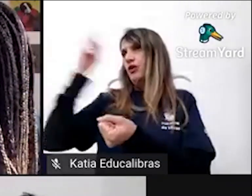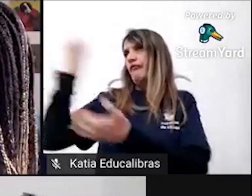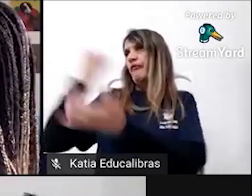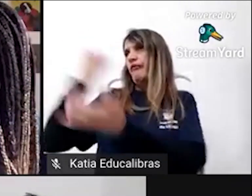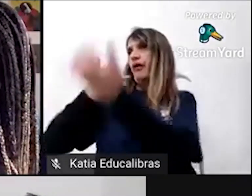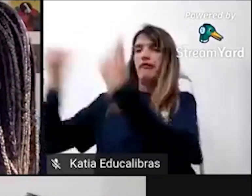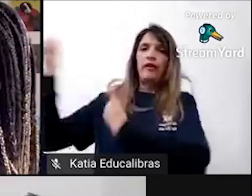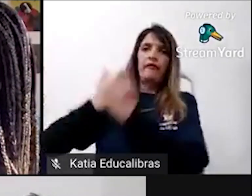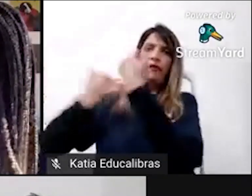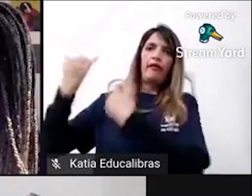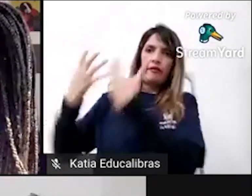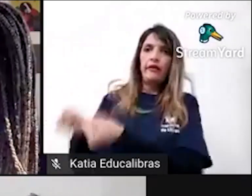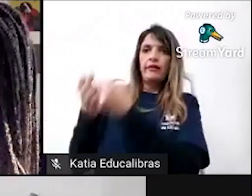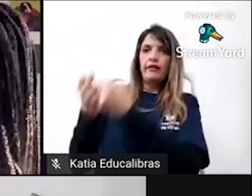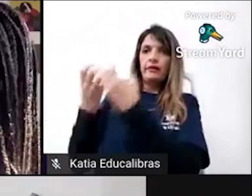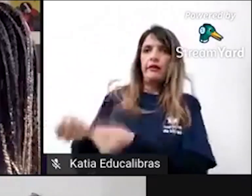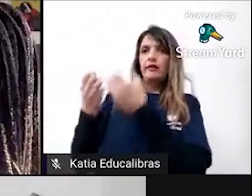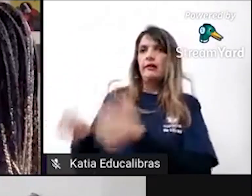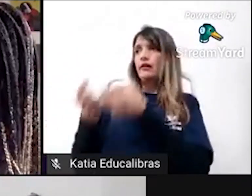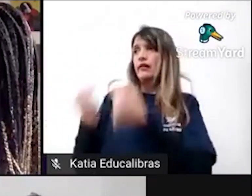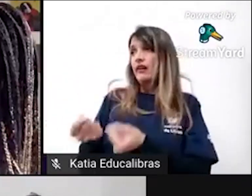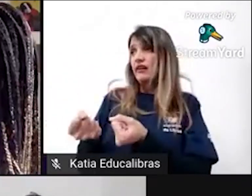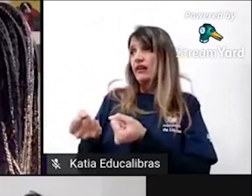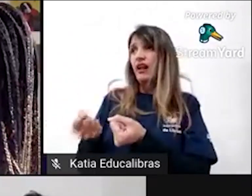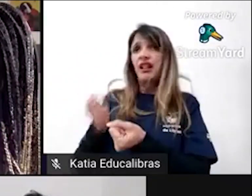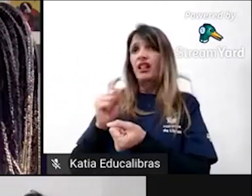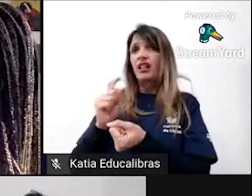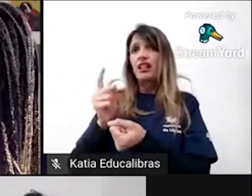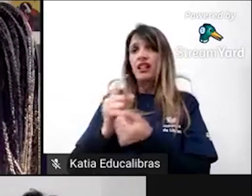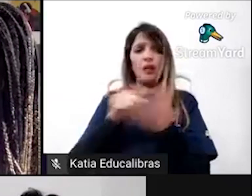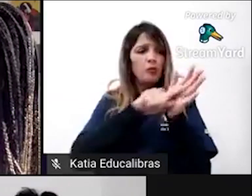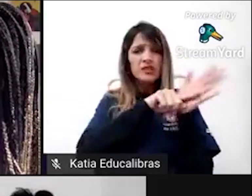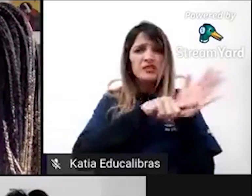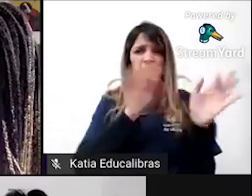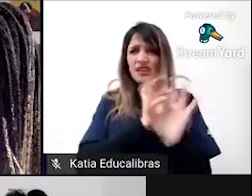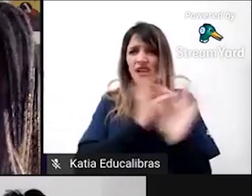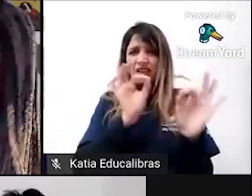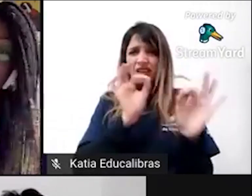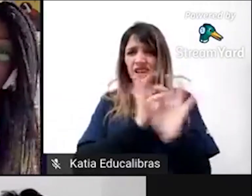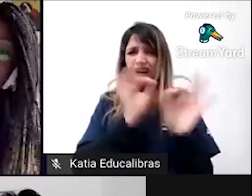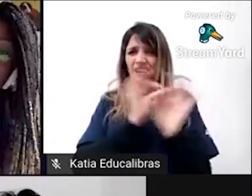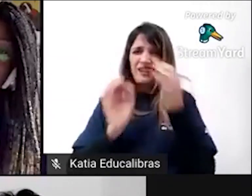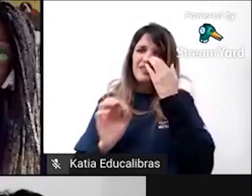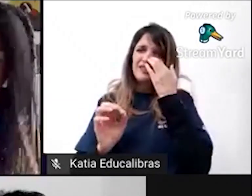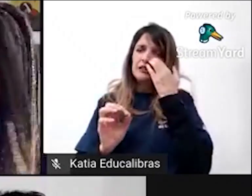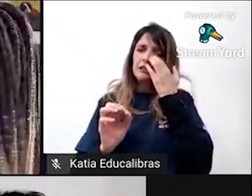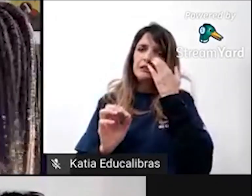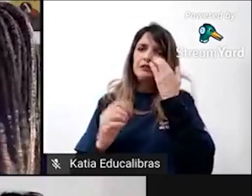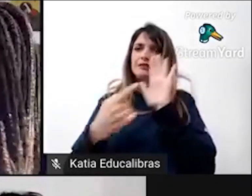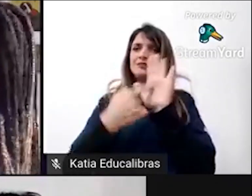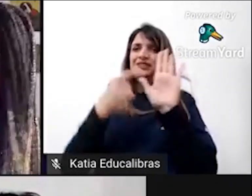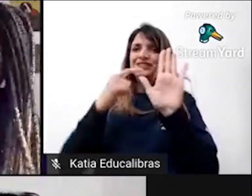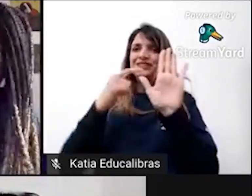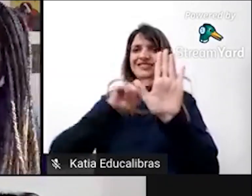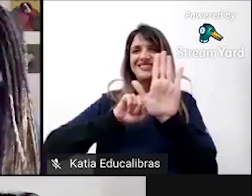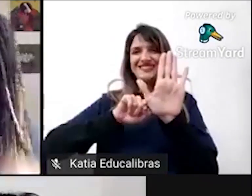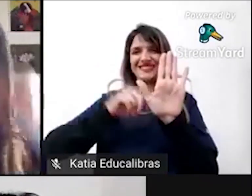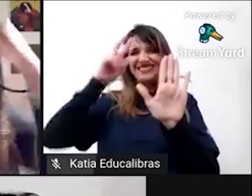de fato, a ter uma sopa, porque isso é, de fato, uma sopa, é toda a história, né? Uma sopa,